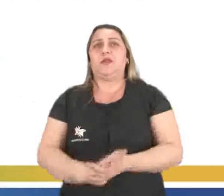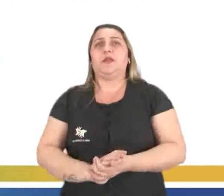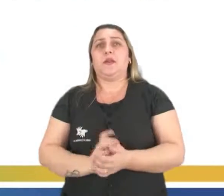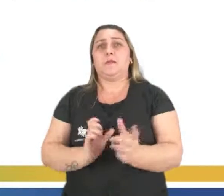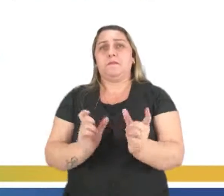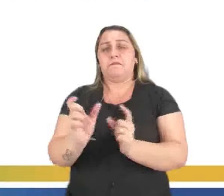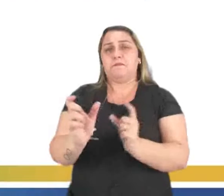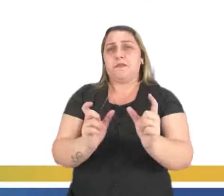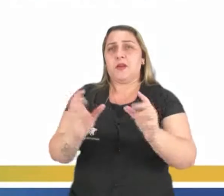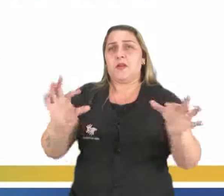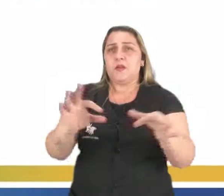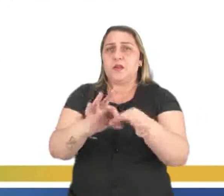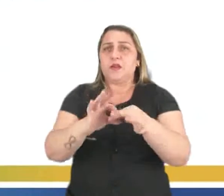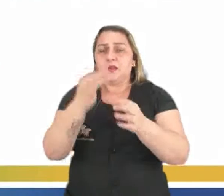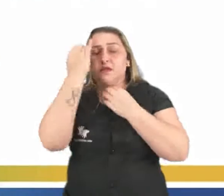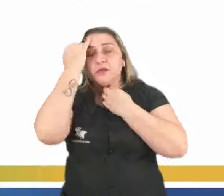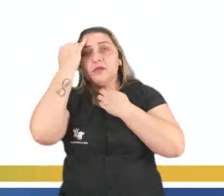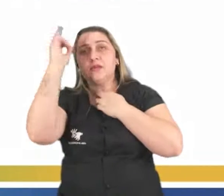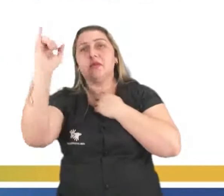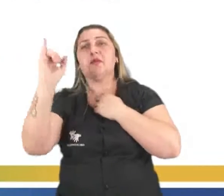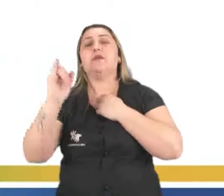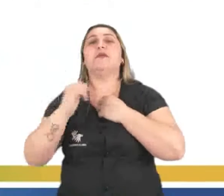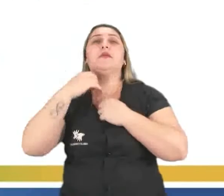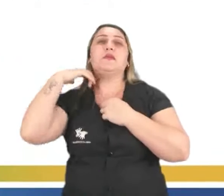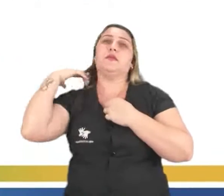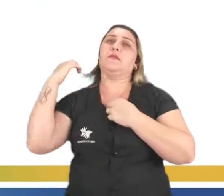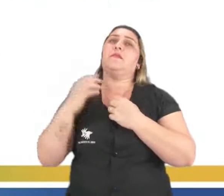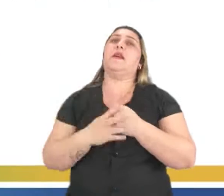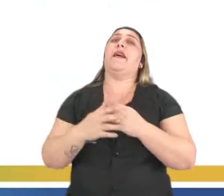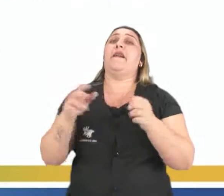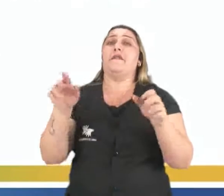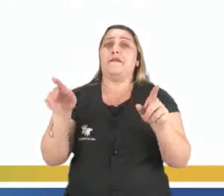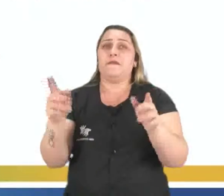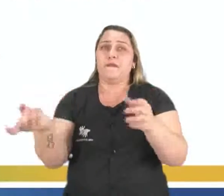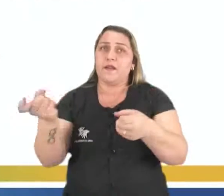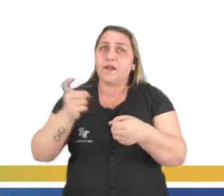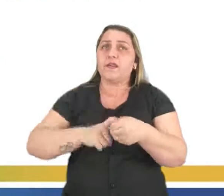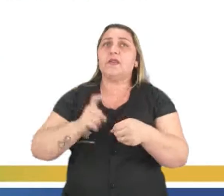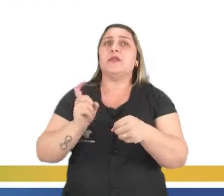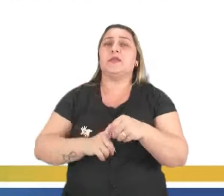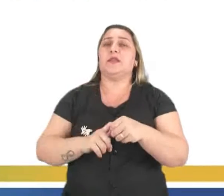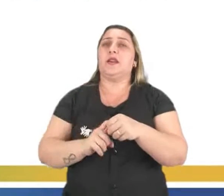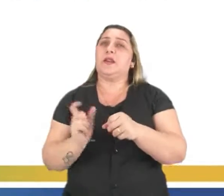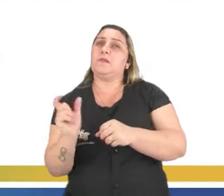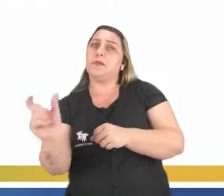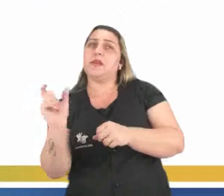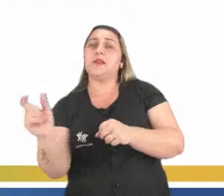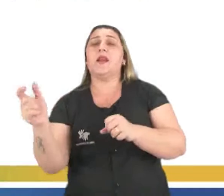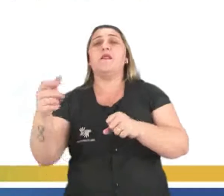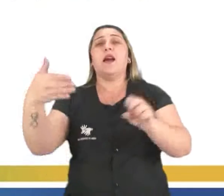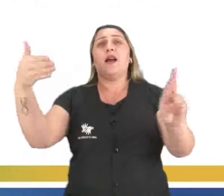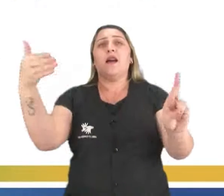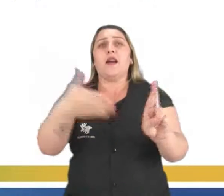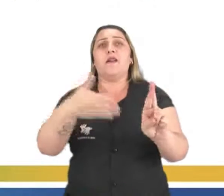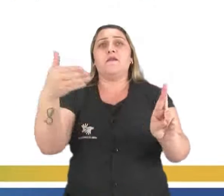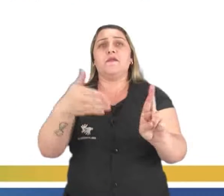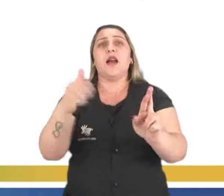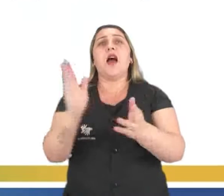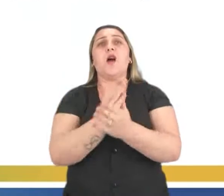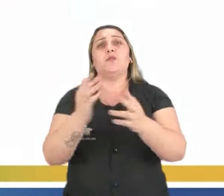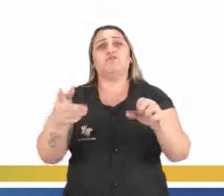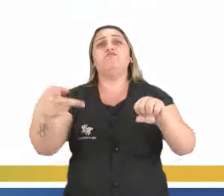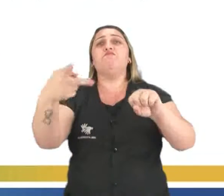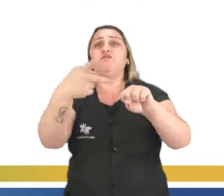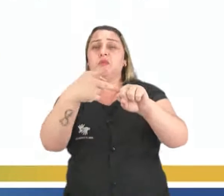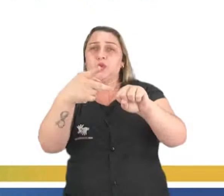Aquela palavrinha que vem ligando as ideias, essas ideias elas vão ser retomadas, essas palavras vão fazer referência a alguma